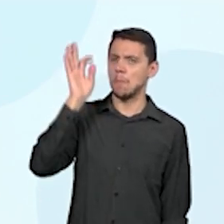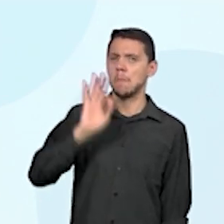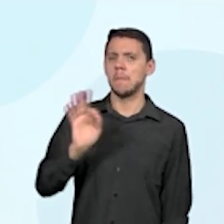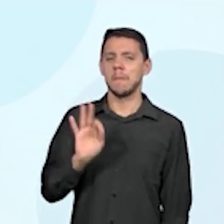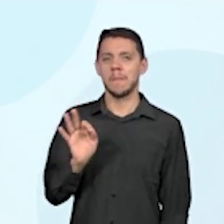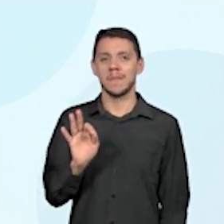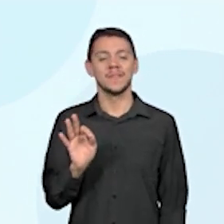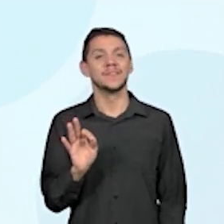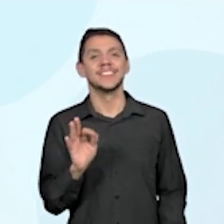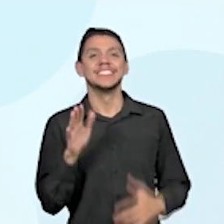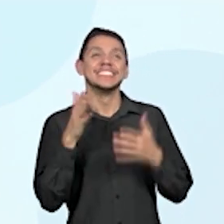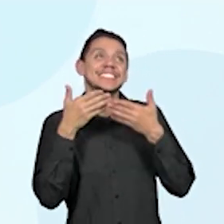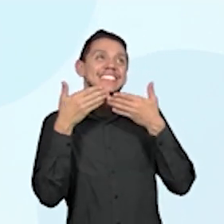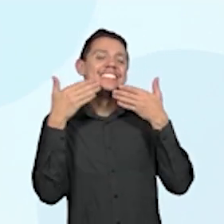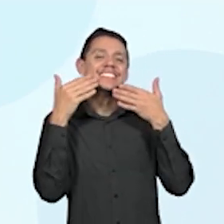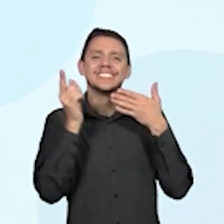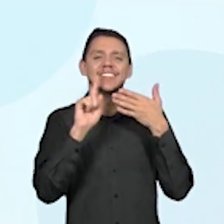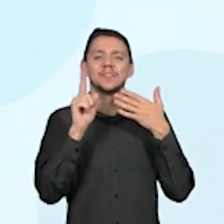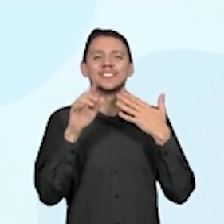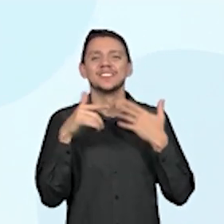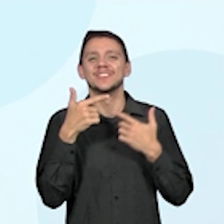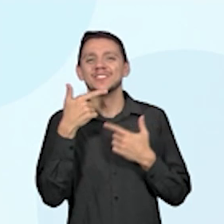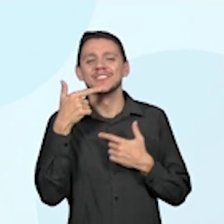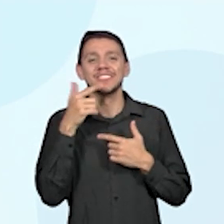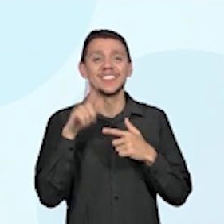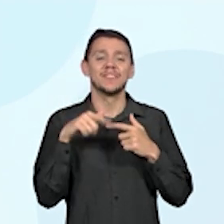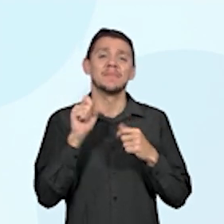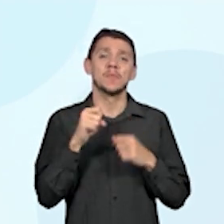não é um sorriso, não Eu é? acho que talvez a boquinha um pouco aberta, assim, tipo,